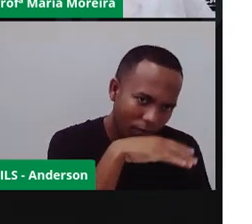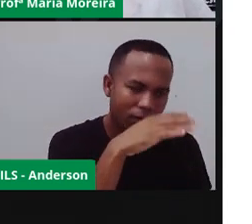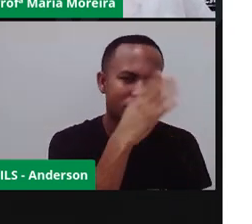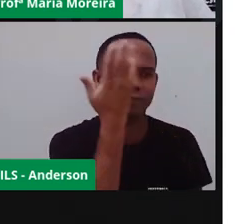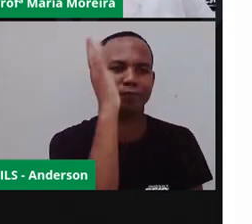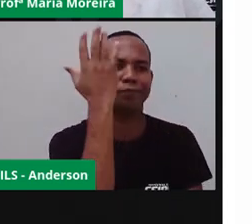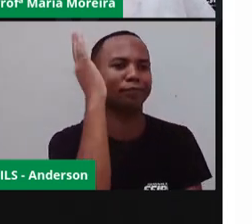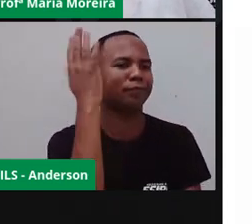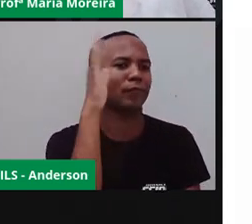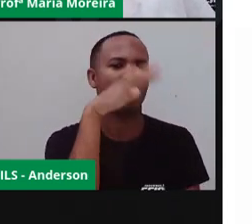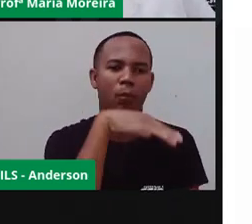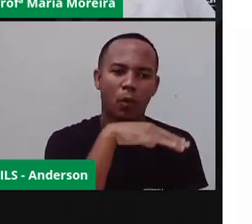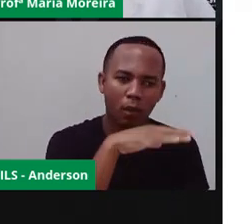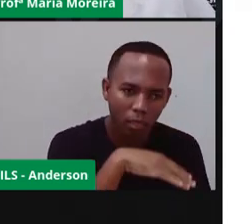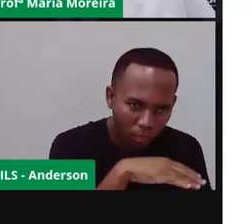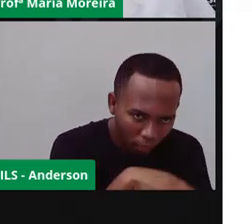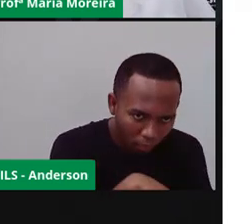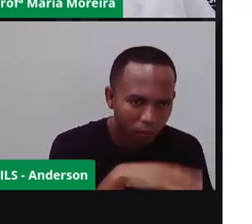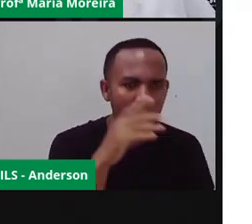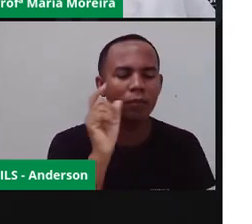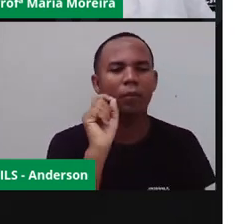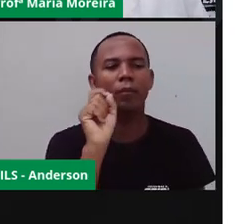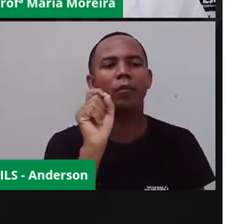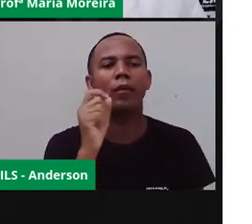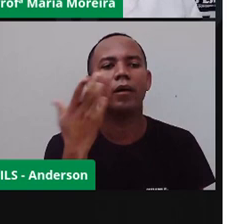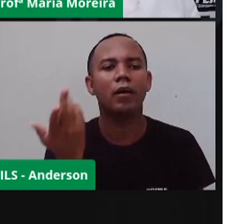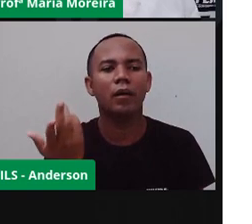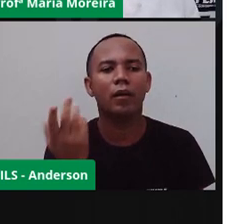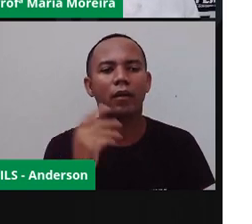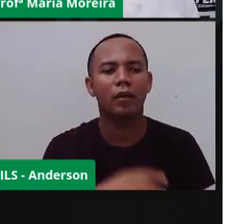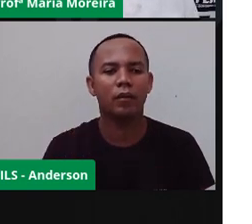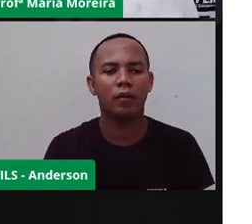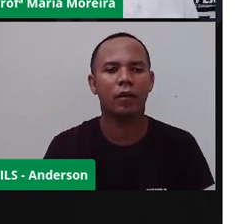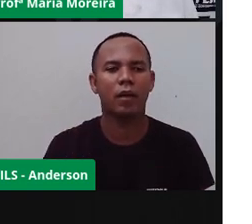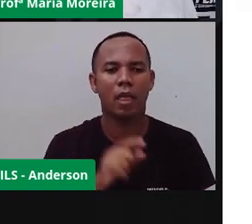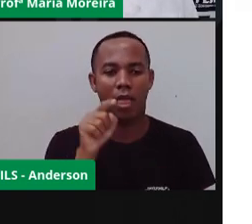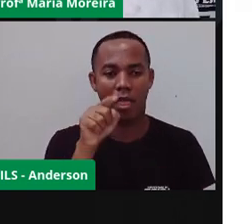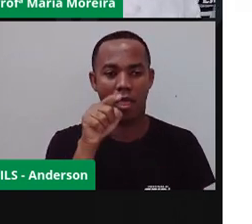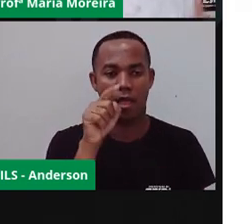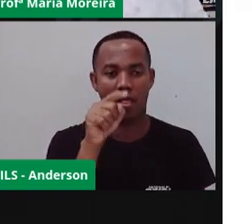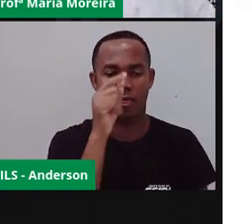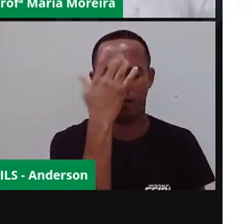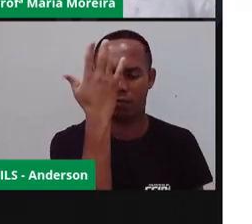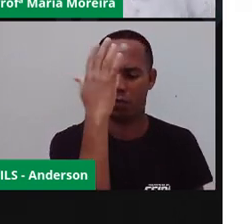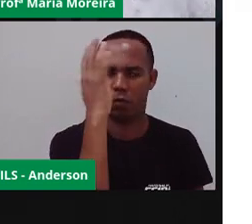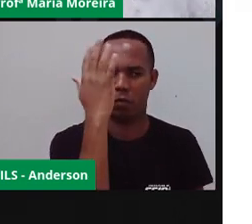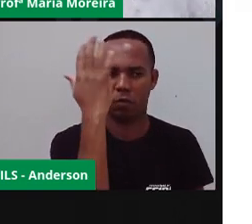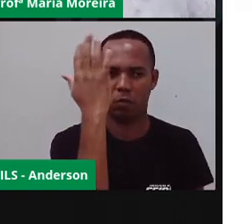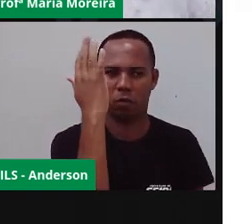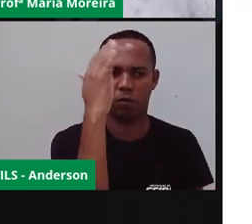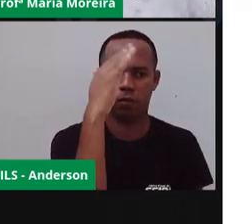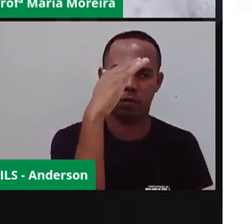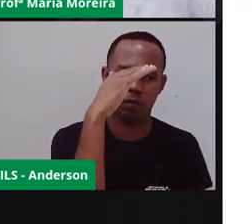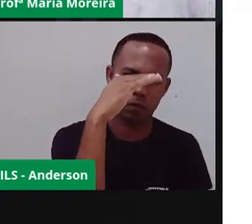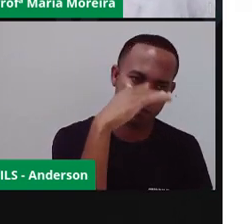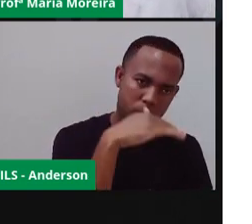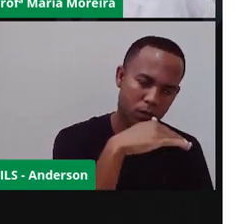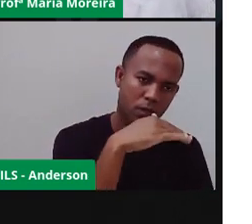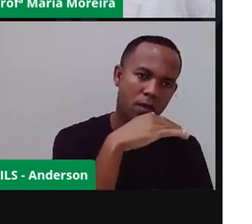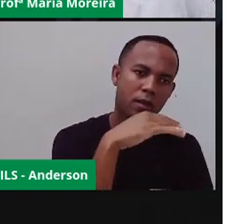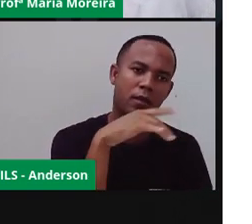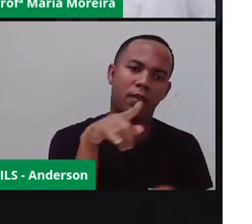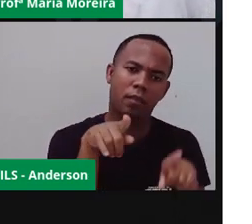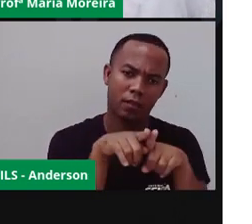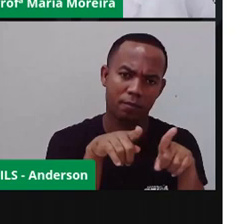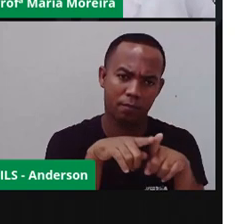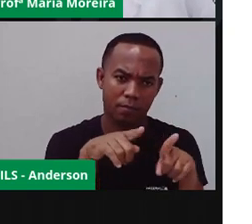Morrendo, não é isso? E aí, se a plantinha tá morrendo, essa poluição também vai fazer com o ser humano, fazer com que